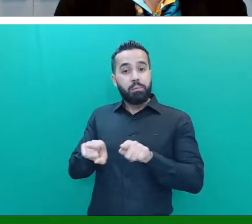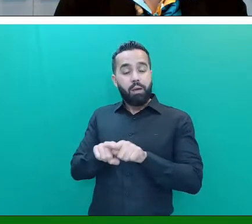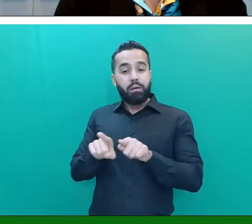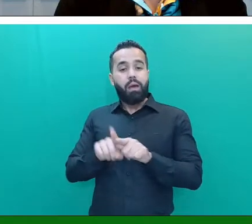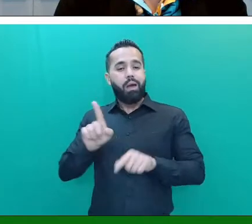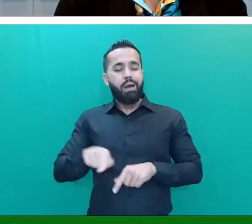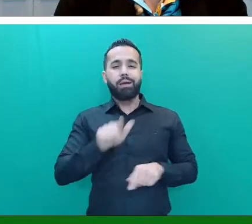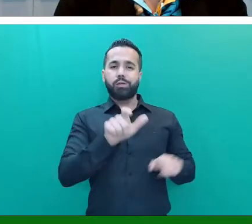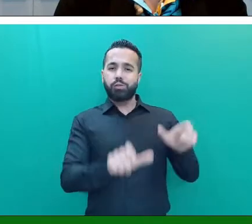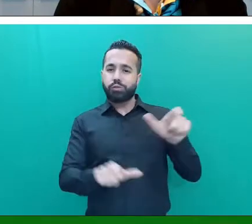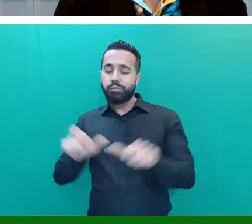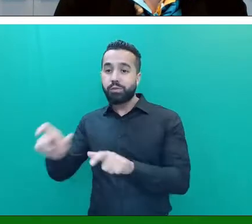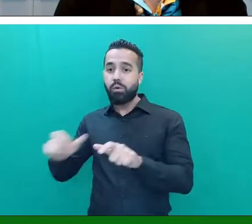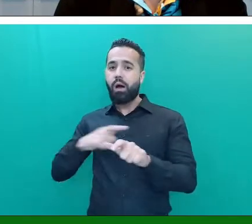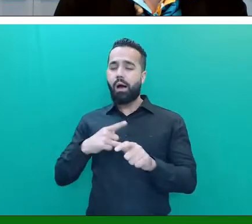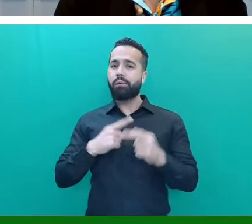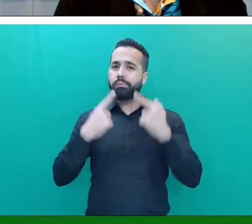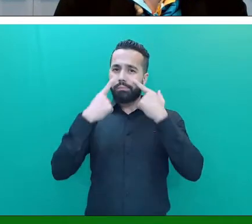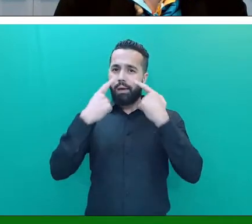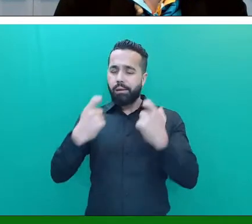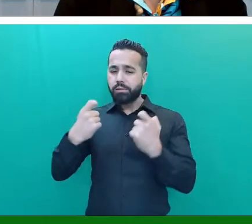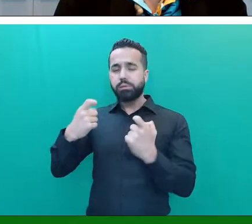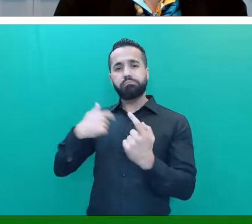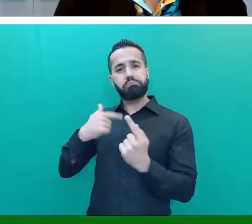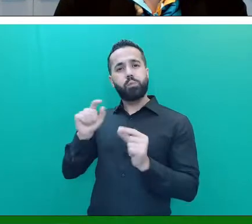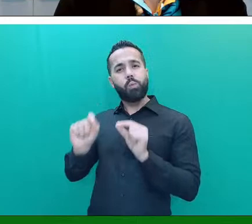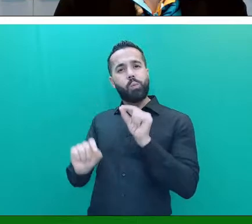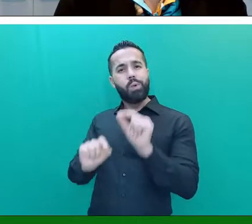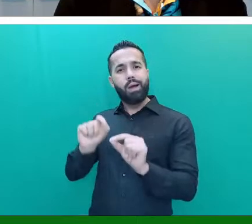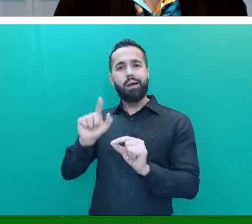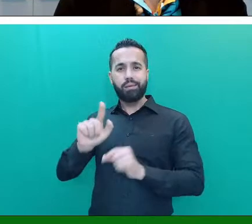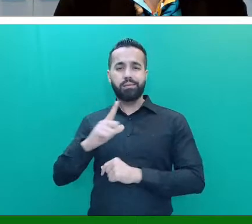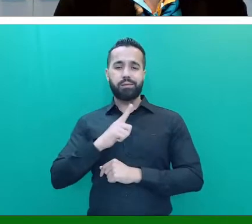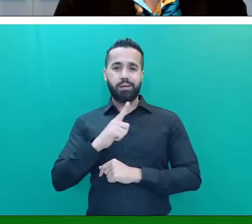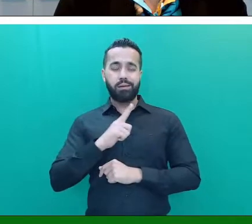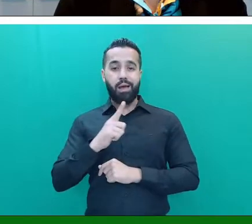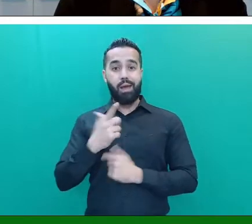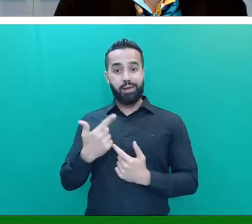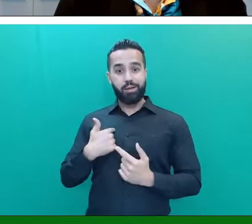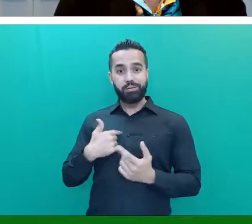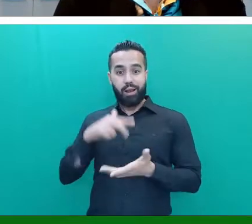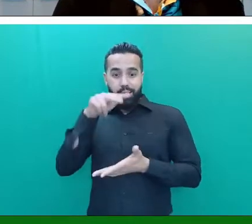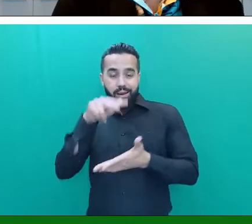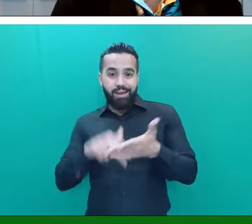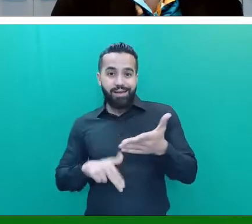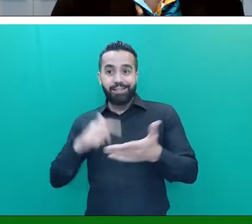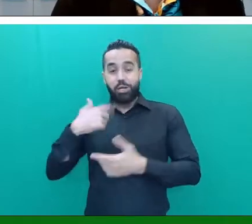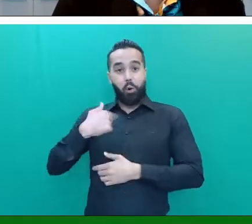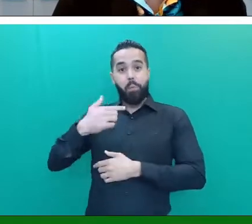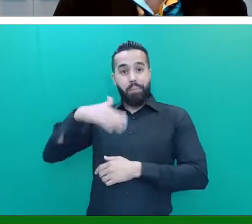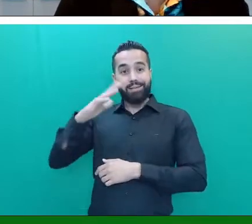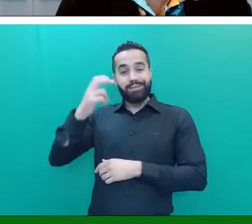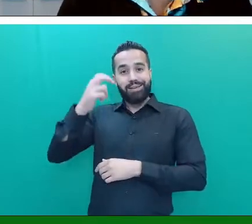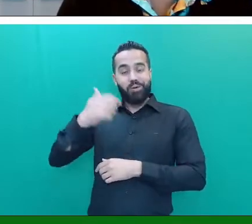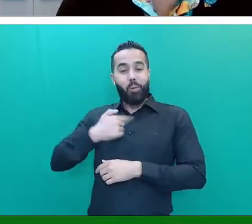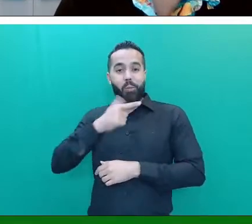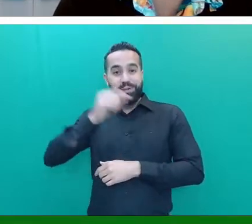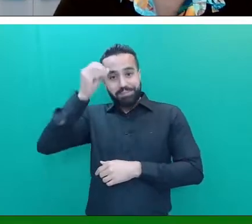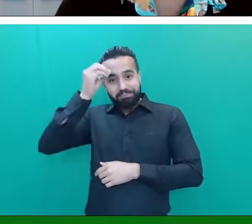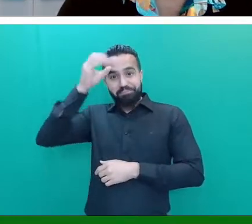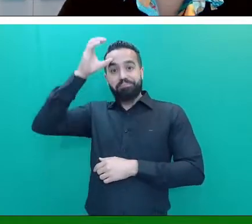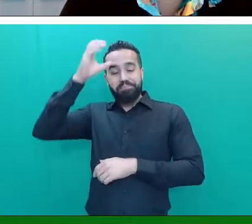que se interessa, e sair muito mais inteligente. Portanto, eu acho que nesse aspecto você cumpriu